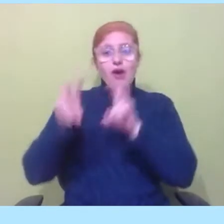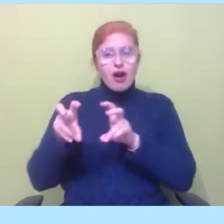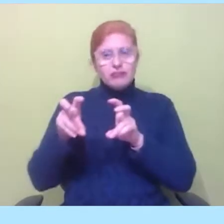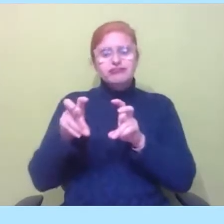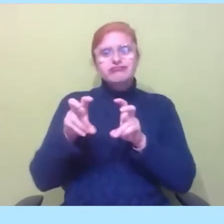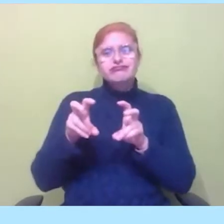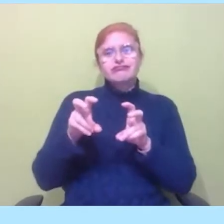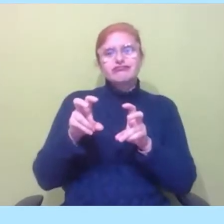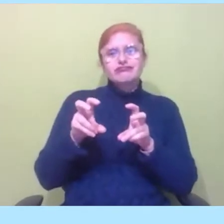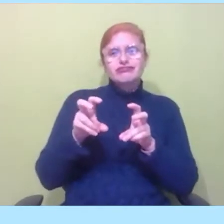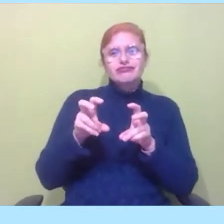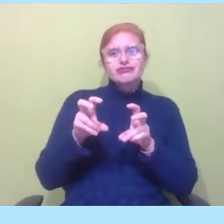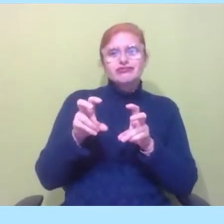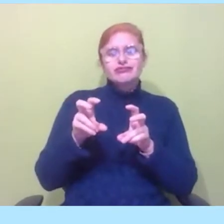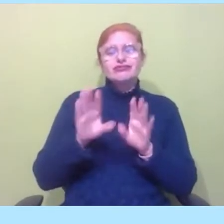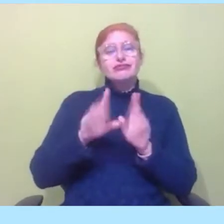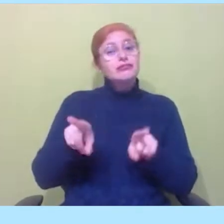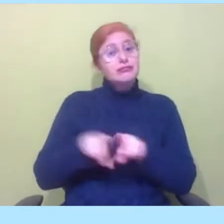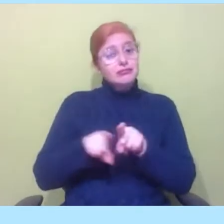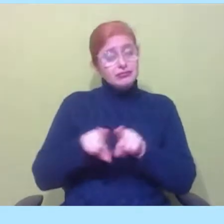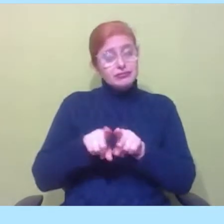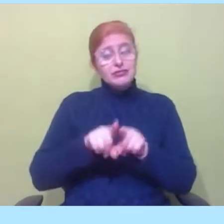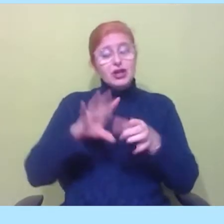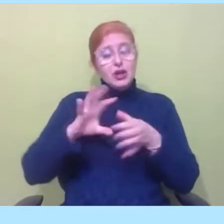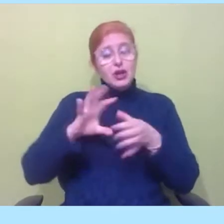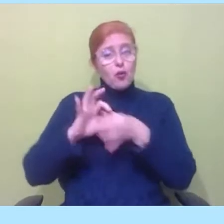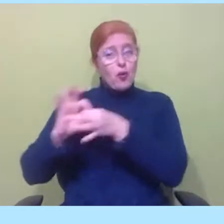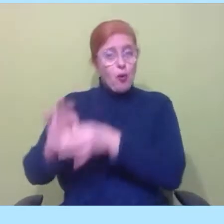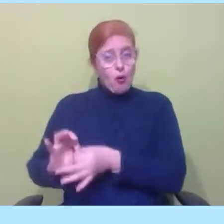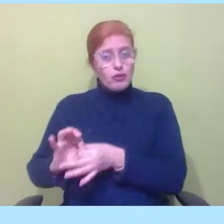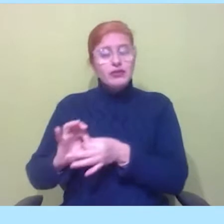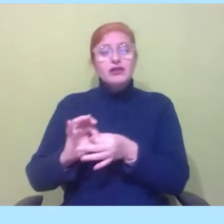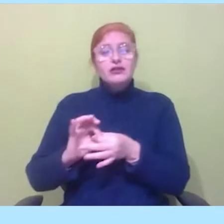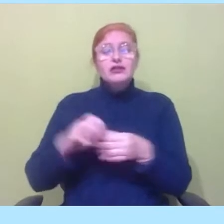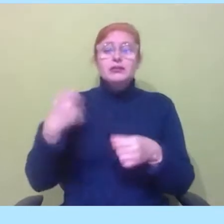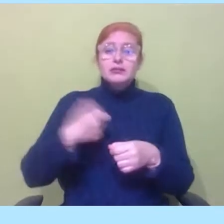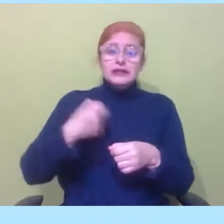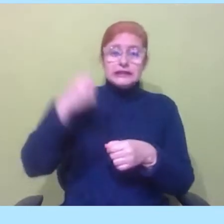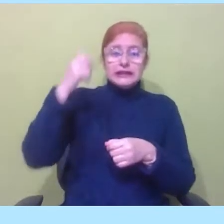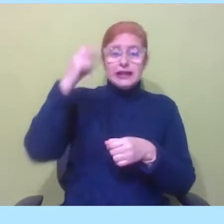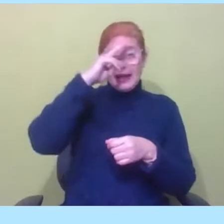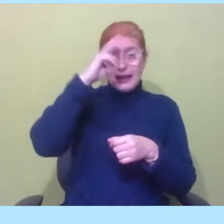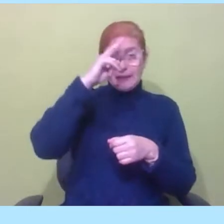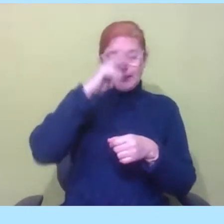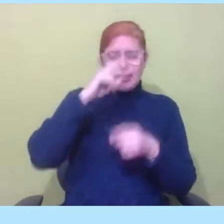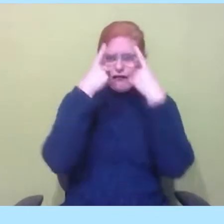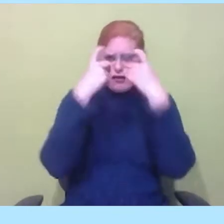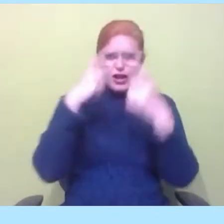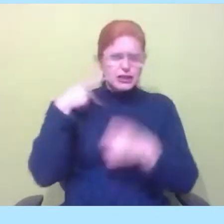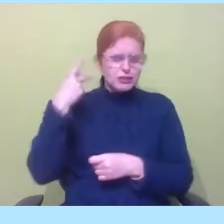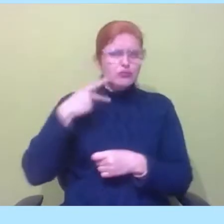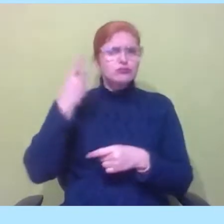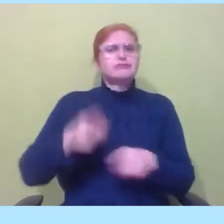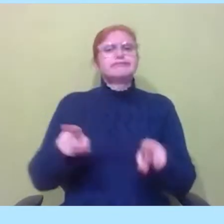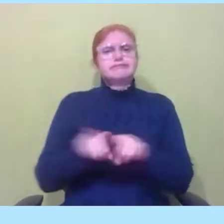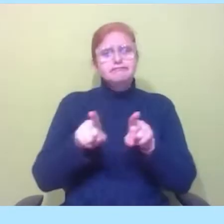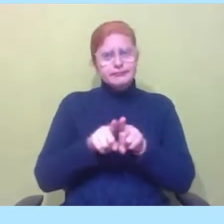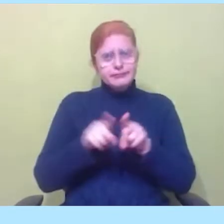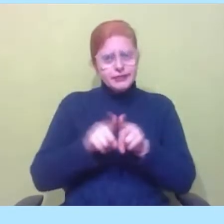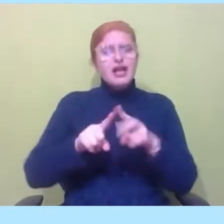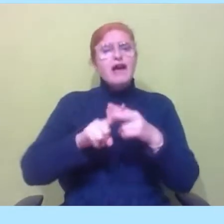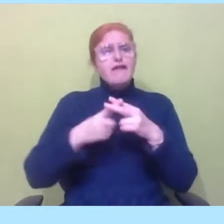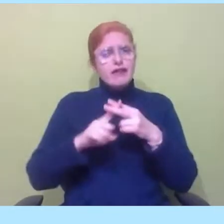onde a gente precisa lembrar que a violência política também é uma ferramenta,